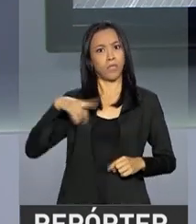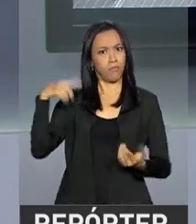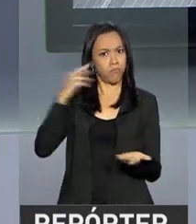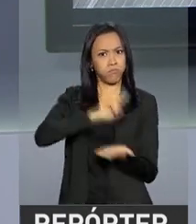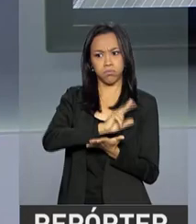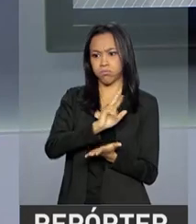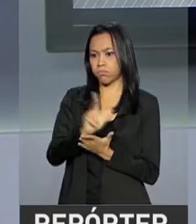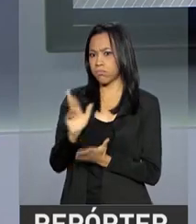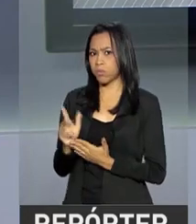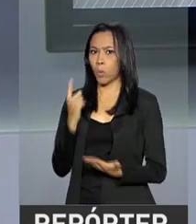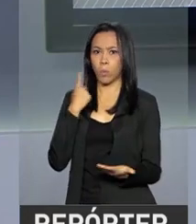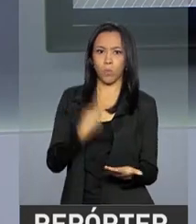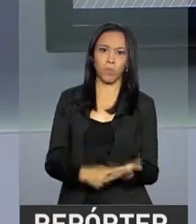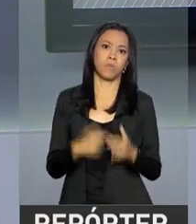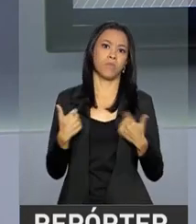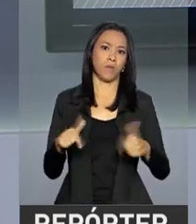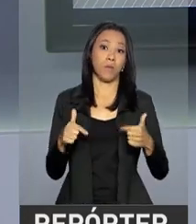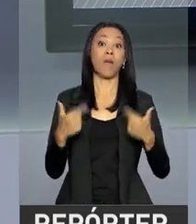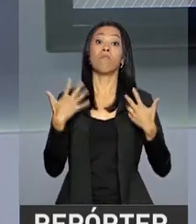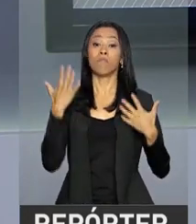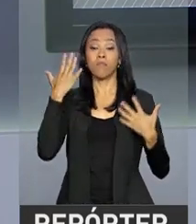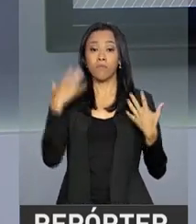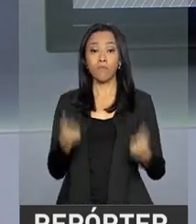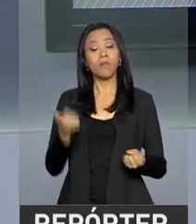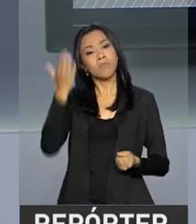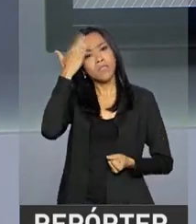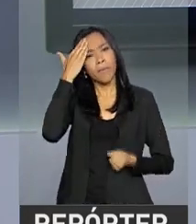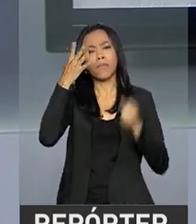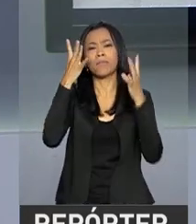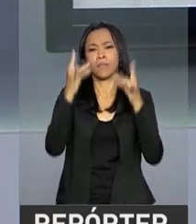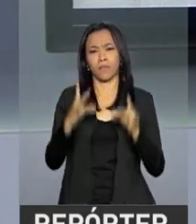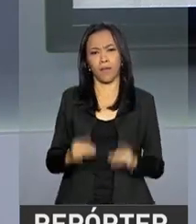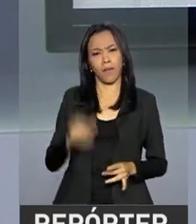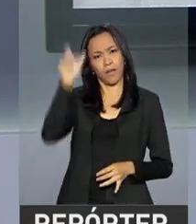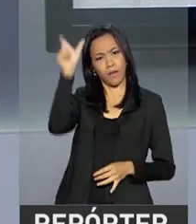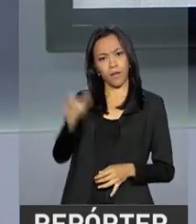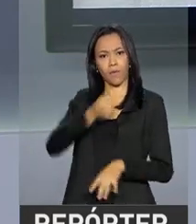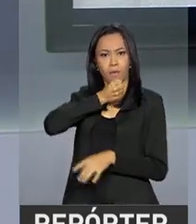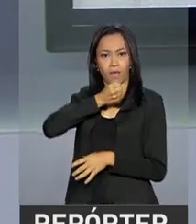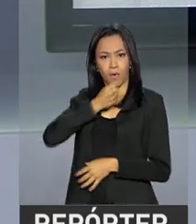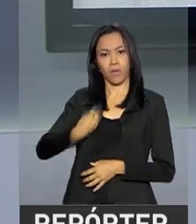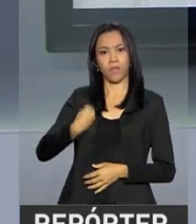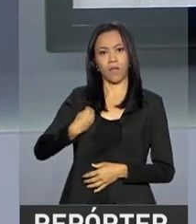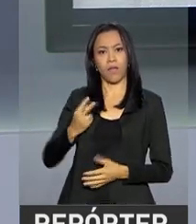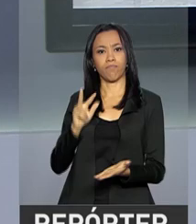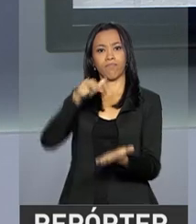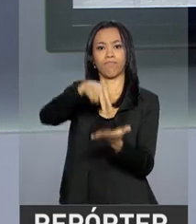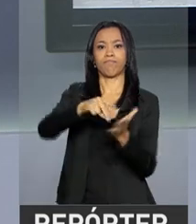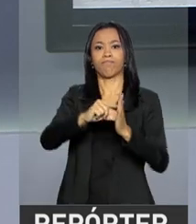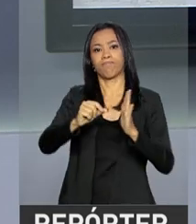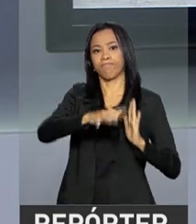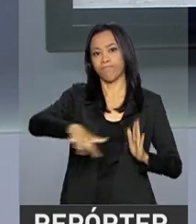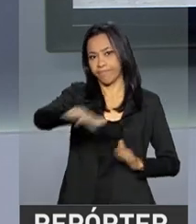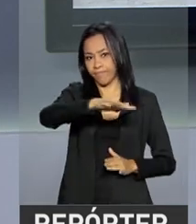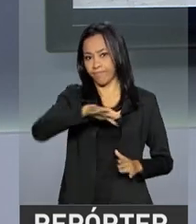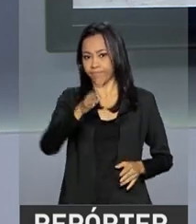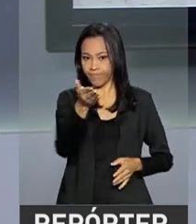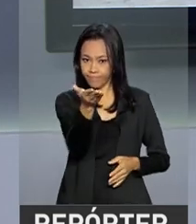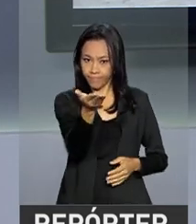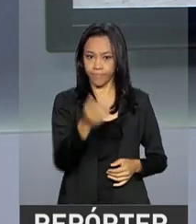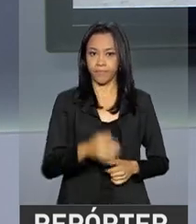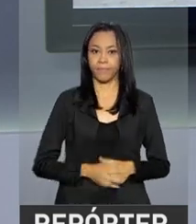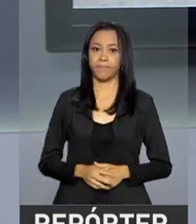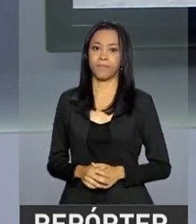quarta feira e nós vamos saber os detalhes com a repórter gabriela noronha que está ao vivo no palácio do planalto olá gabi é com